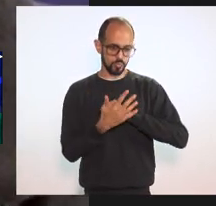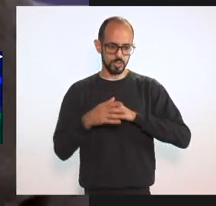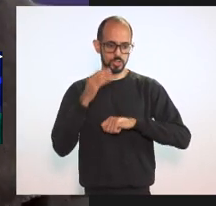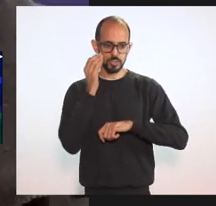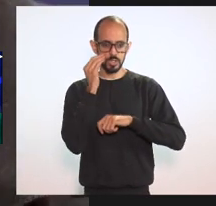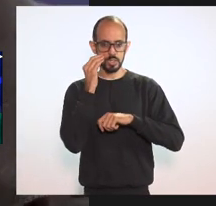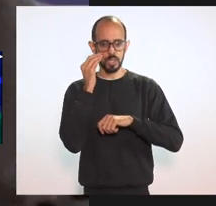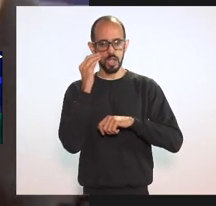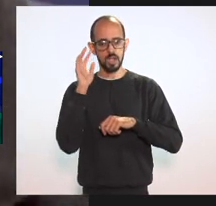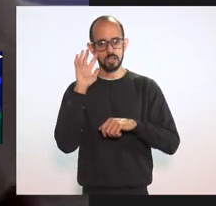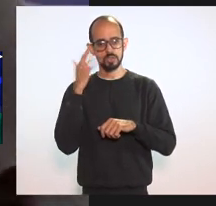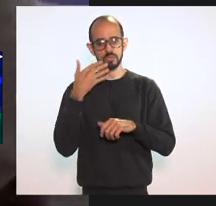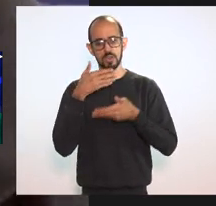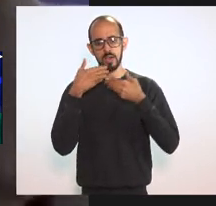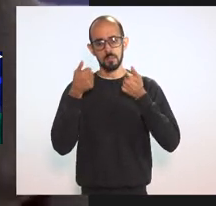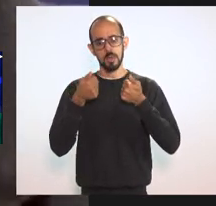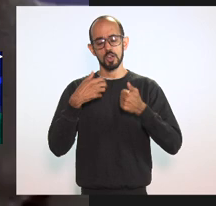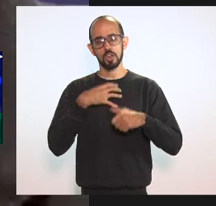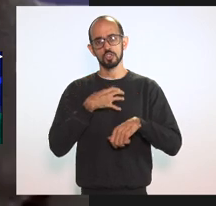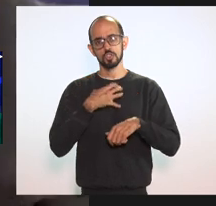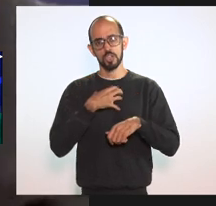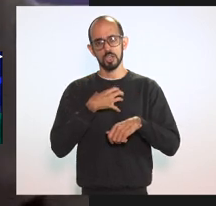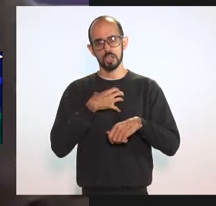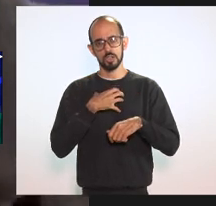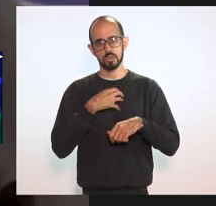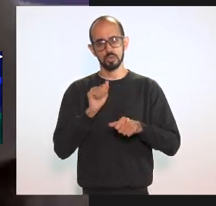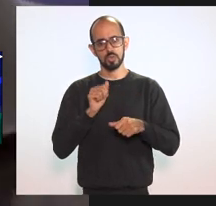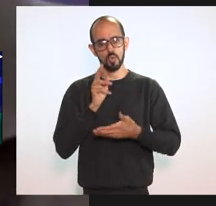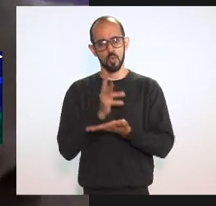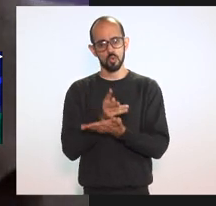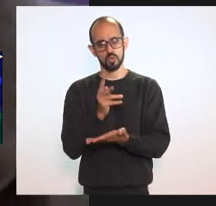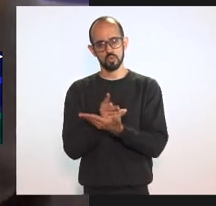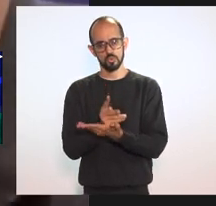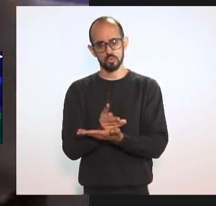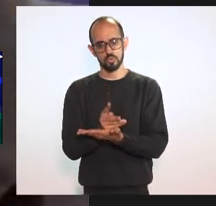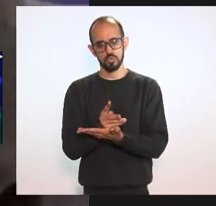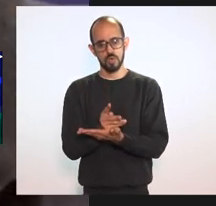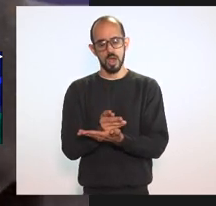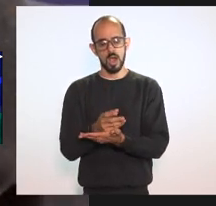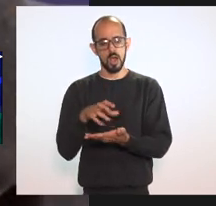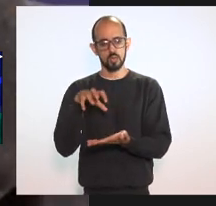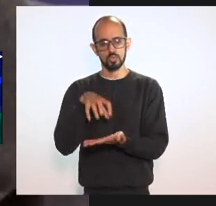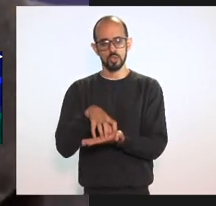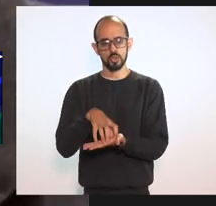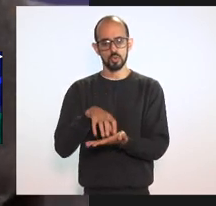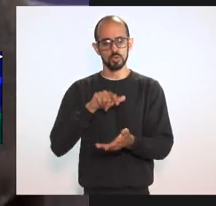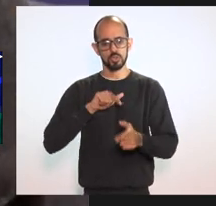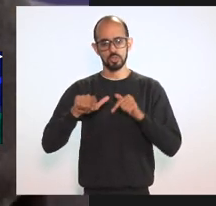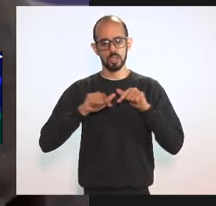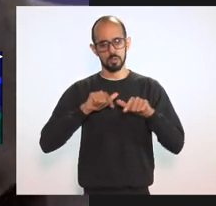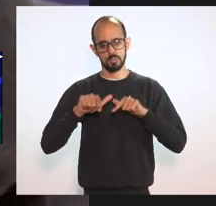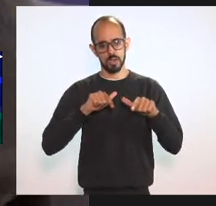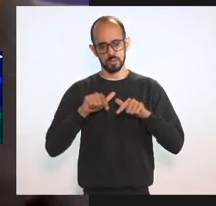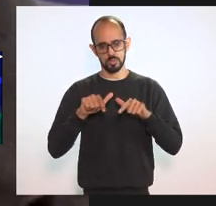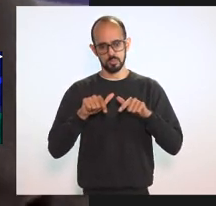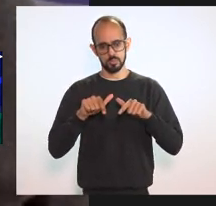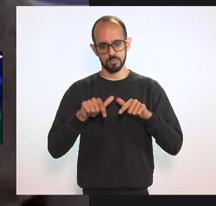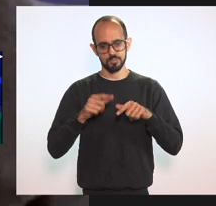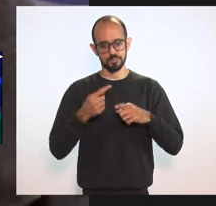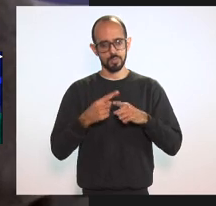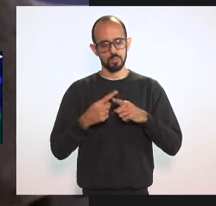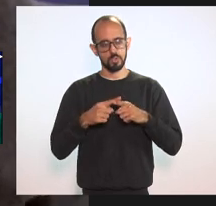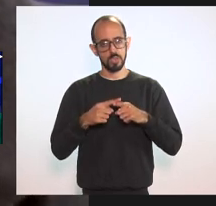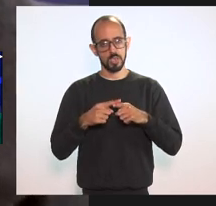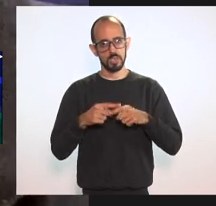resolver da melhor maneira possível manter os postos de trabalho e manter também a nossas empresas do nosso estar que